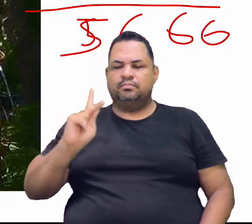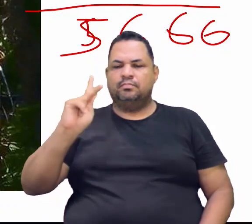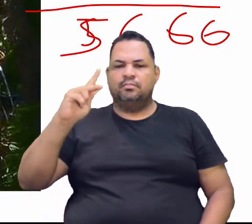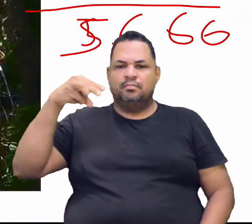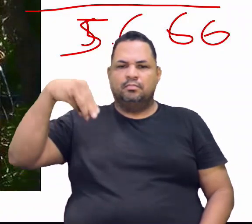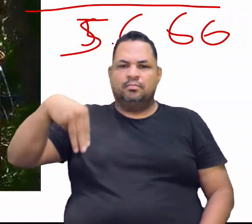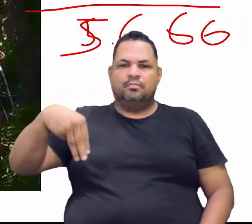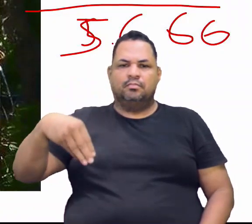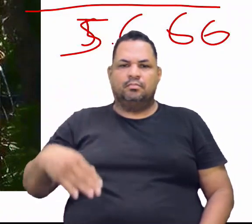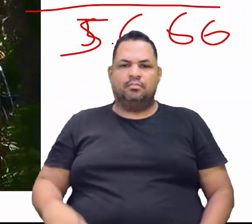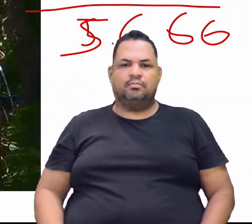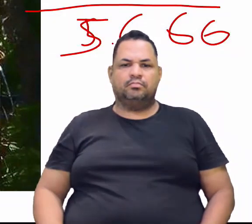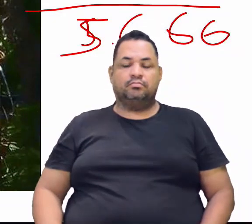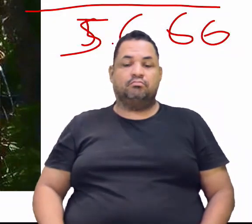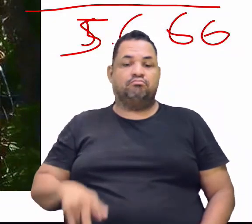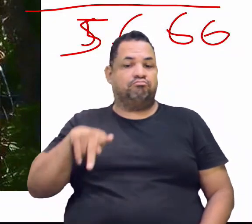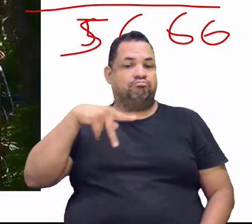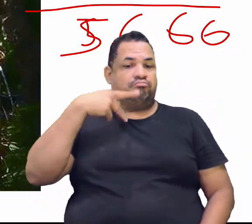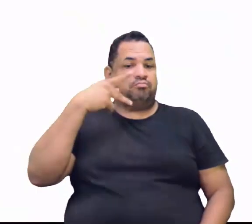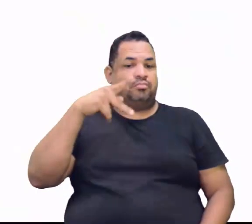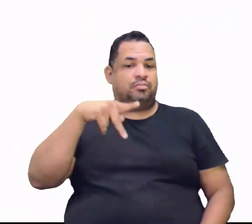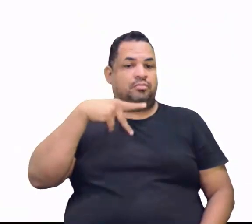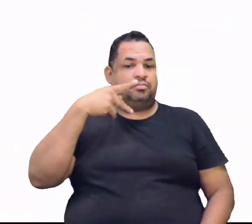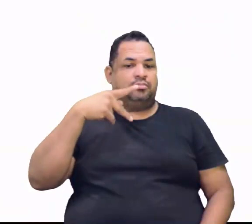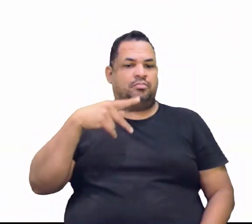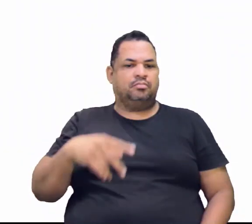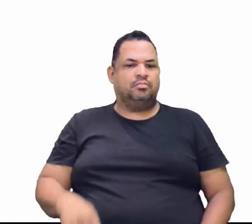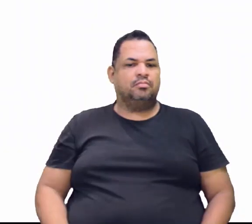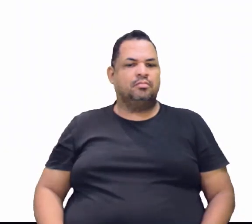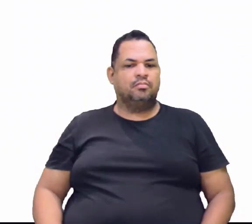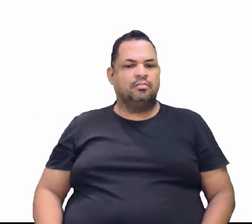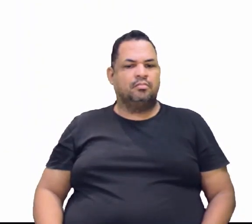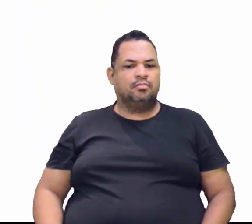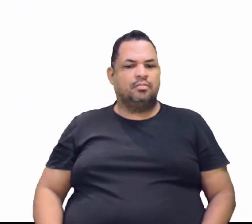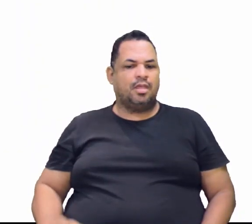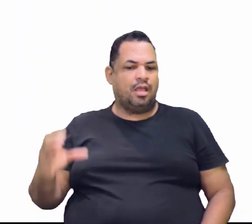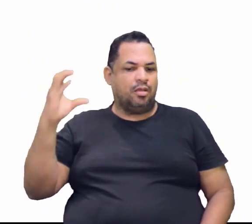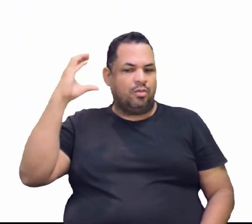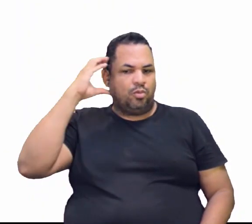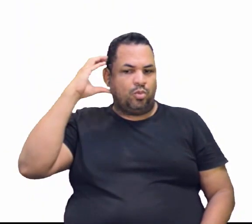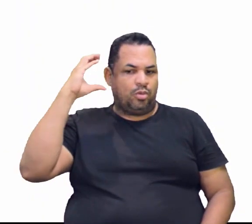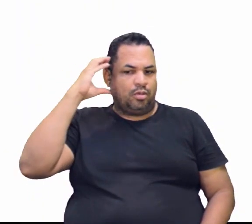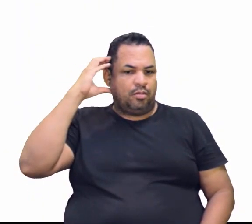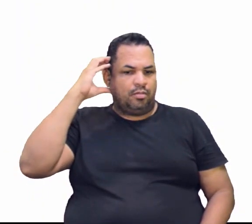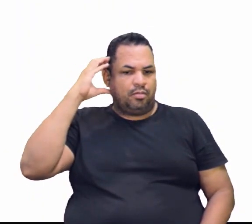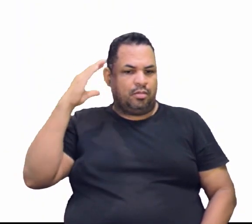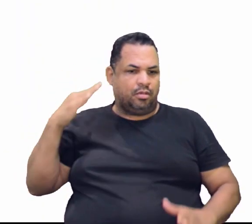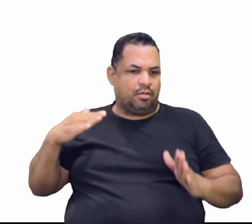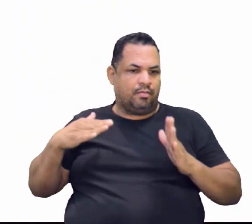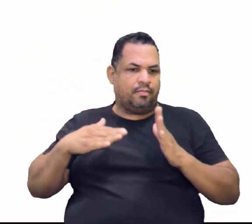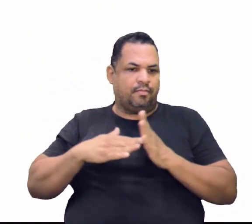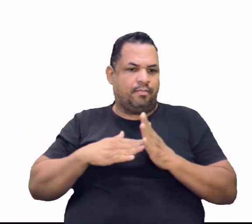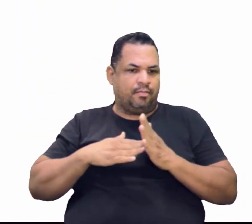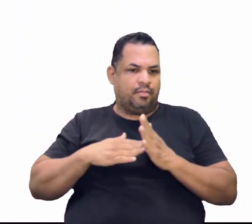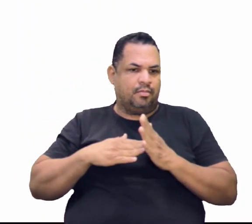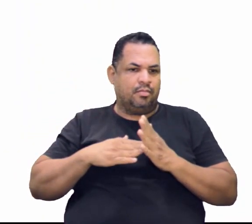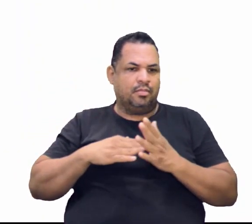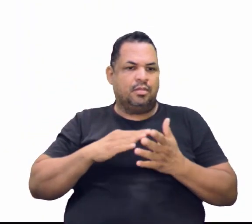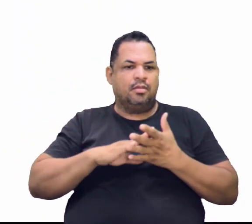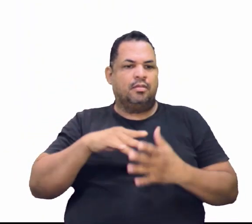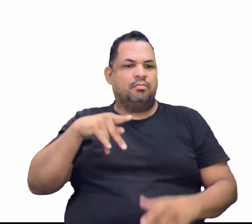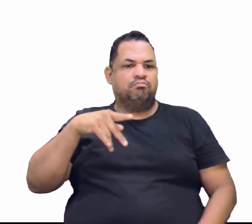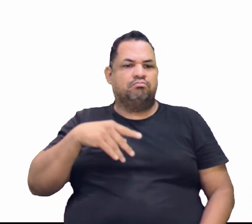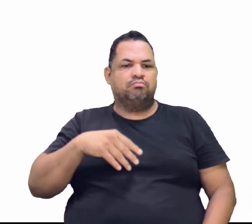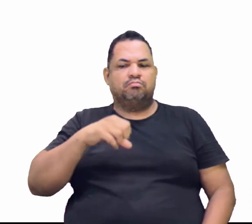5.666 km. Eu estou falando daqui, ó, de Cuiabá até Santo Antônio